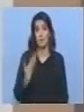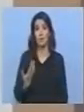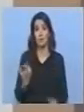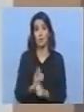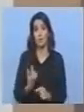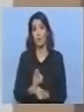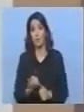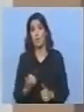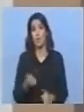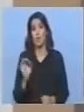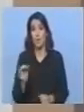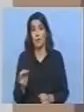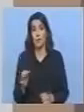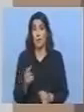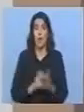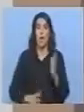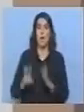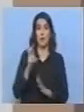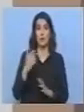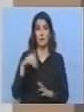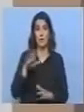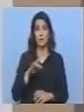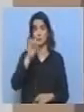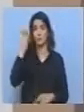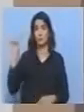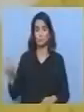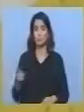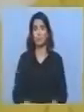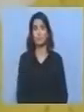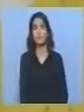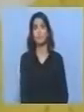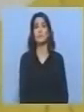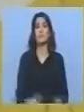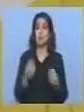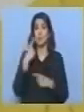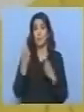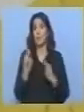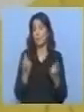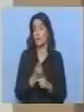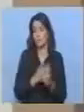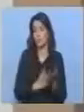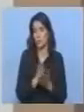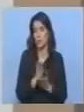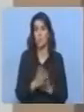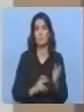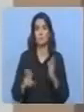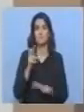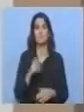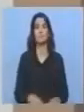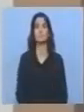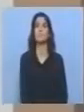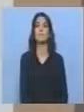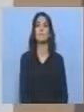é muito rentável, não é? Subiram muito mais em Dublin ou noutros países. E há procura. E há muita procura e, portanto, vão continuar a subir. Arrastaram o custo